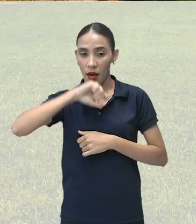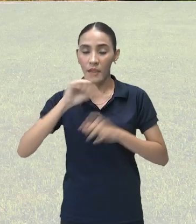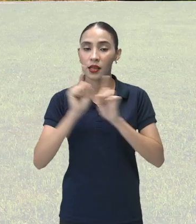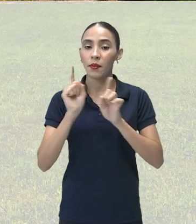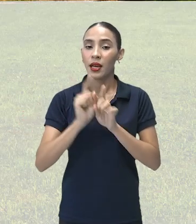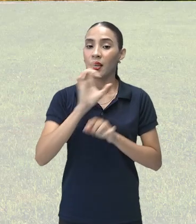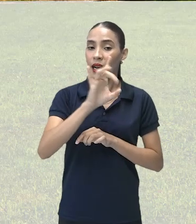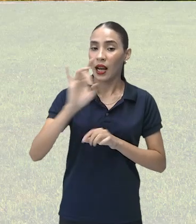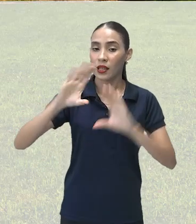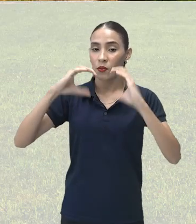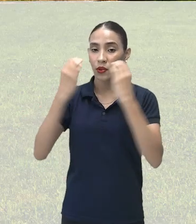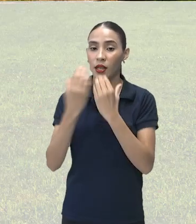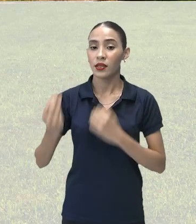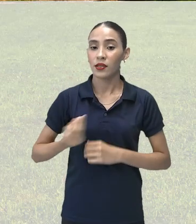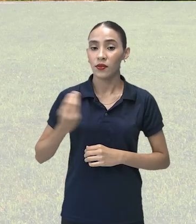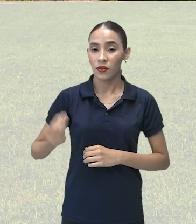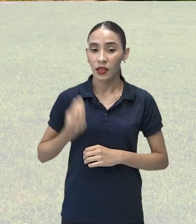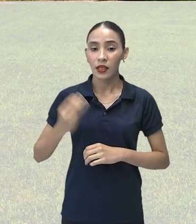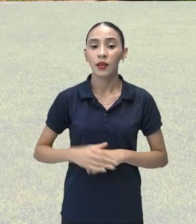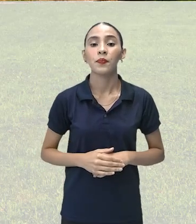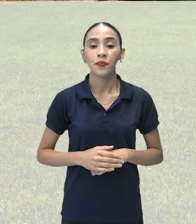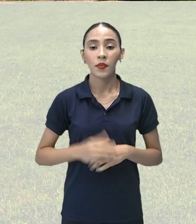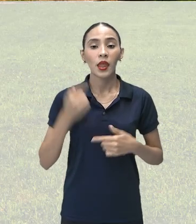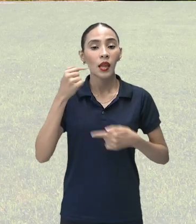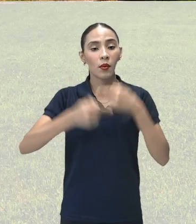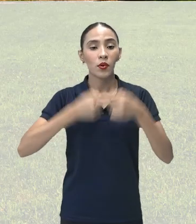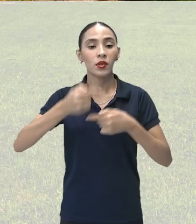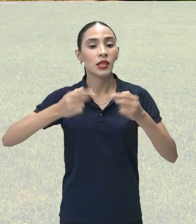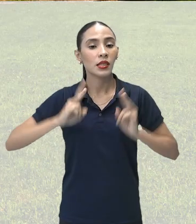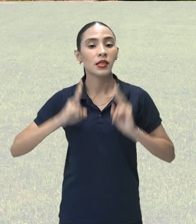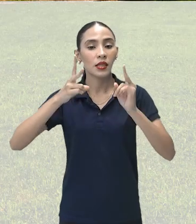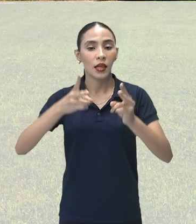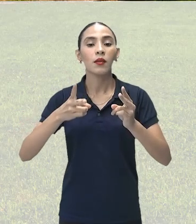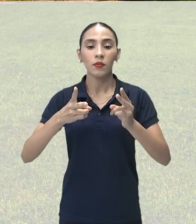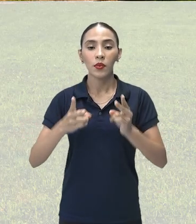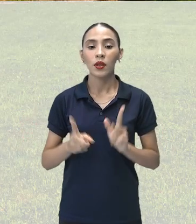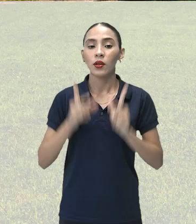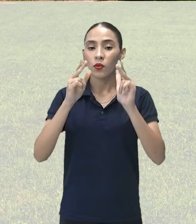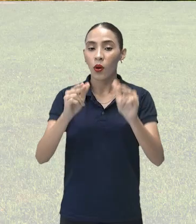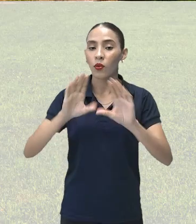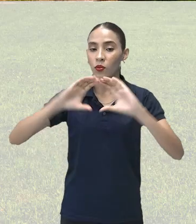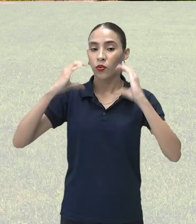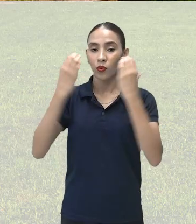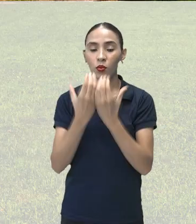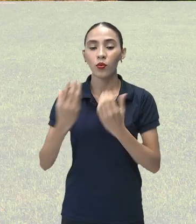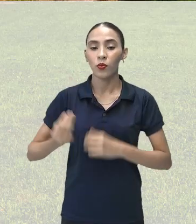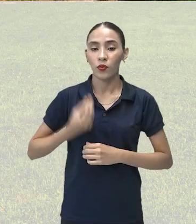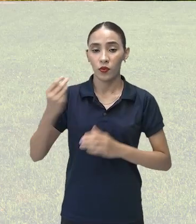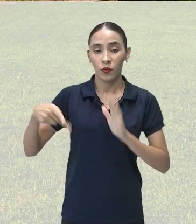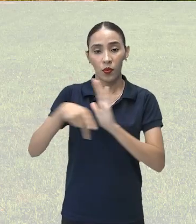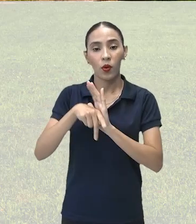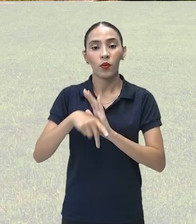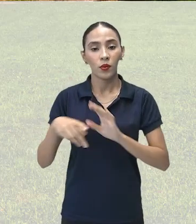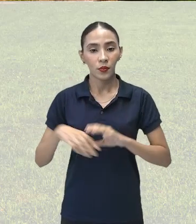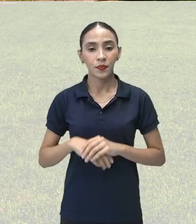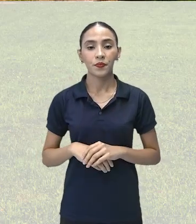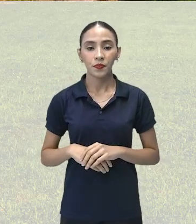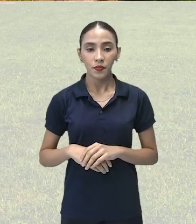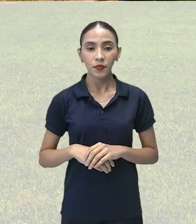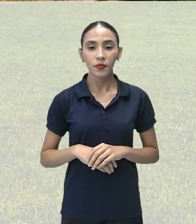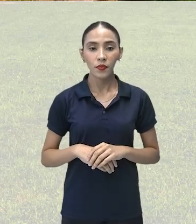cada espécie, ao se reproduzir, sempre produza seres, ou seja, organismos